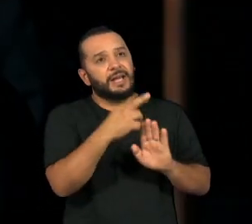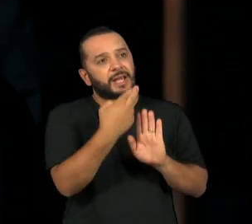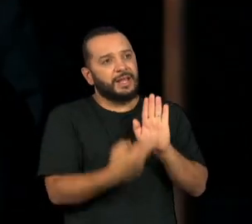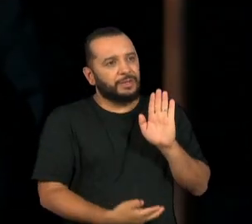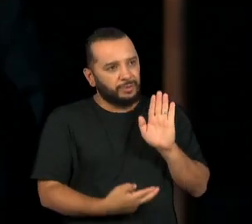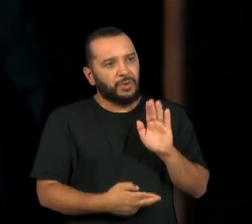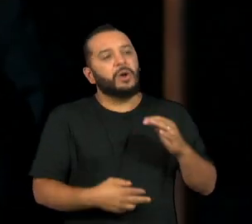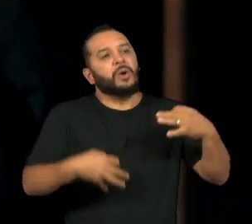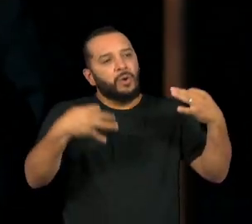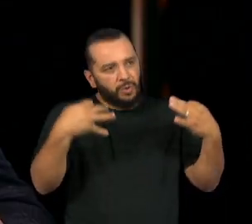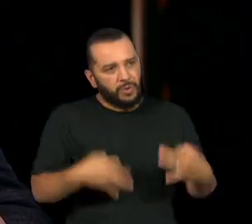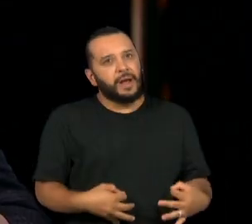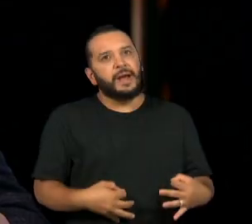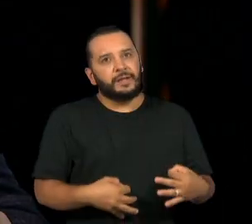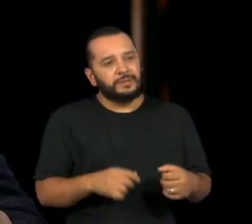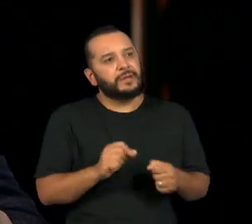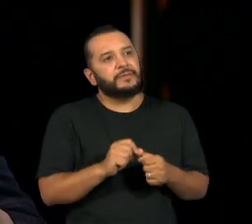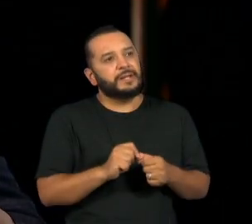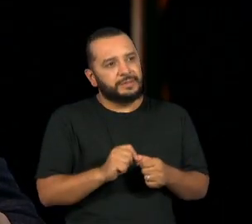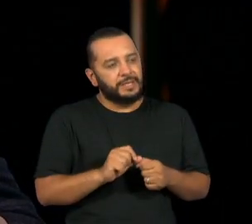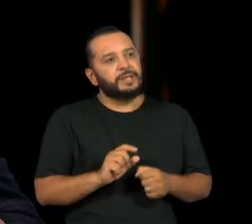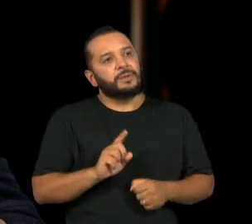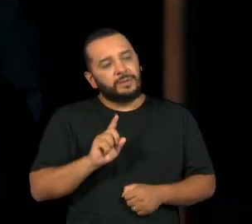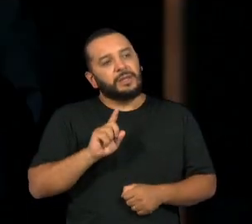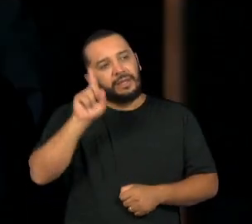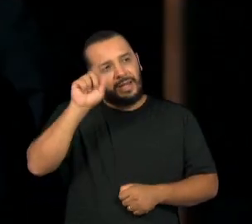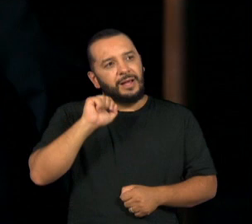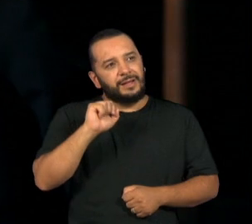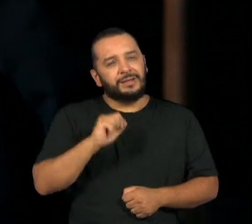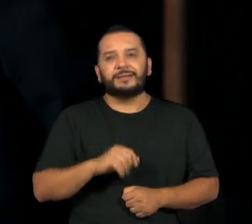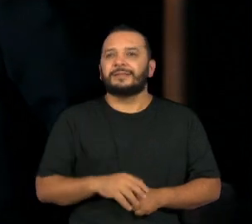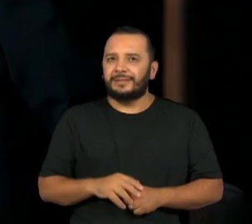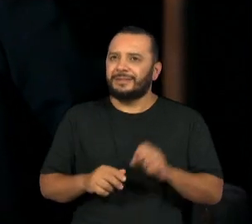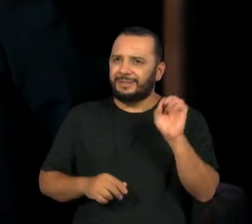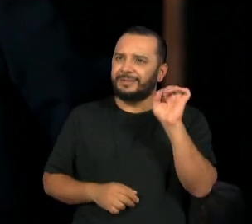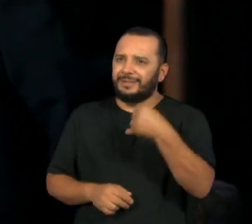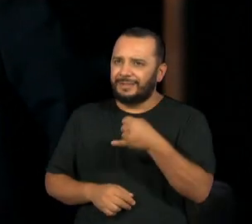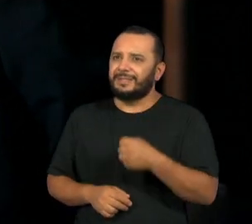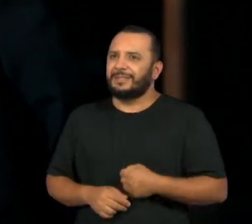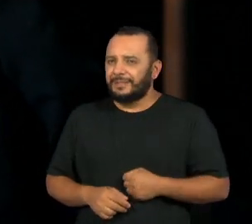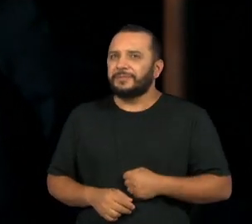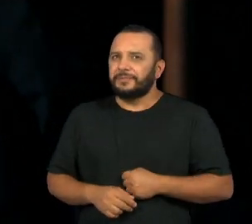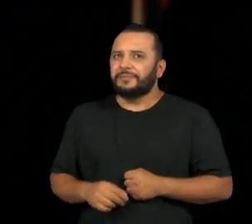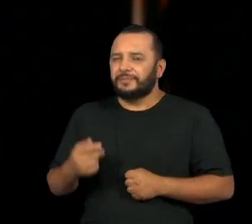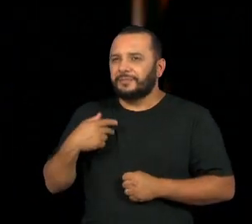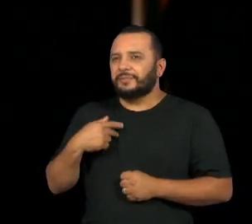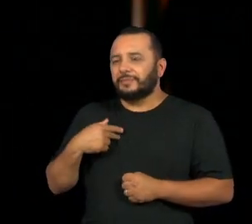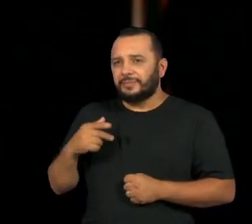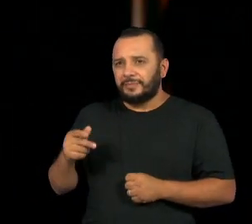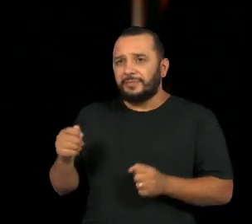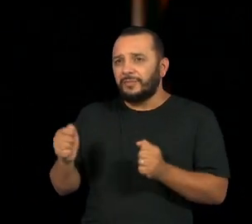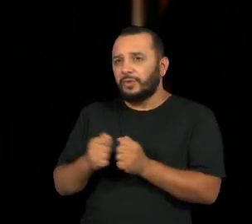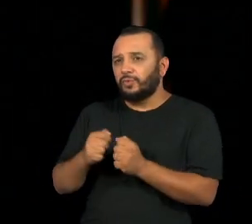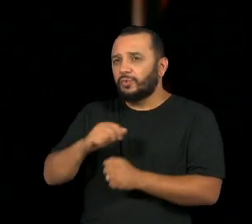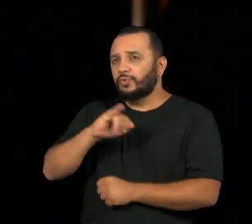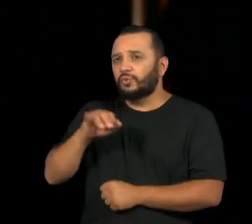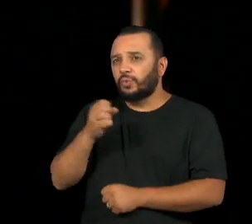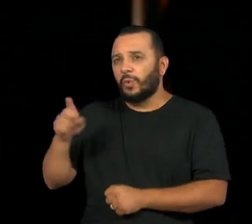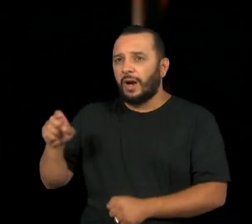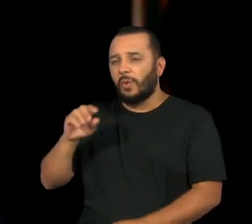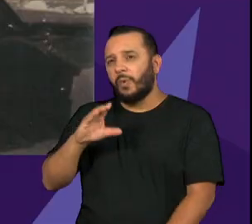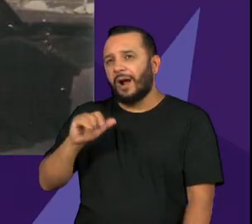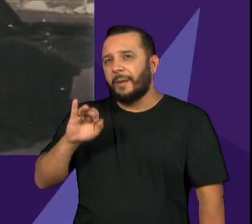muito corretos do que ele estava fazendo na bolsa, é isso? É verdade, ele também fez, a história dele com João Cabral de Melo Neto.